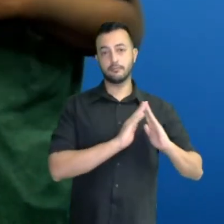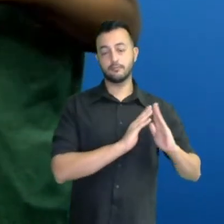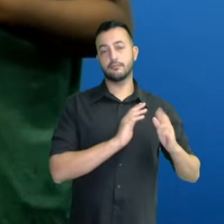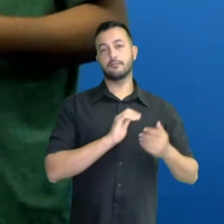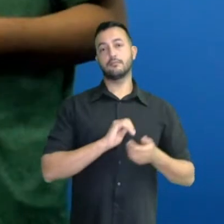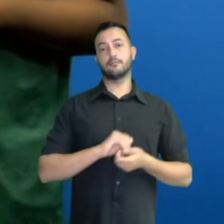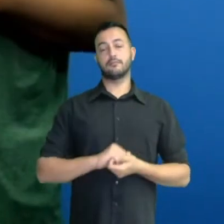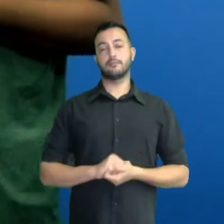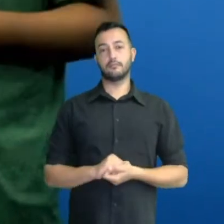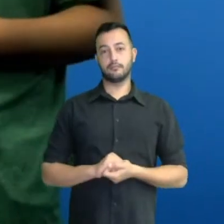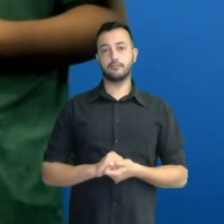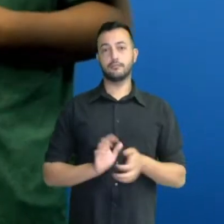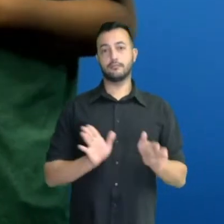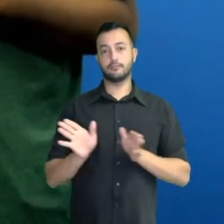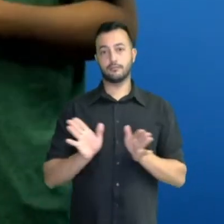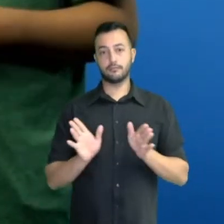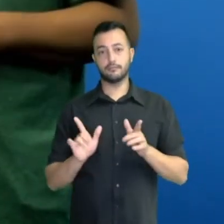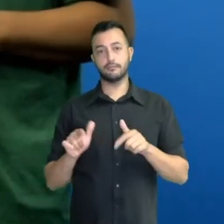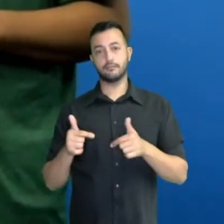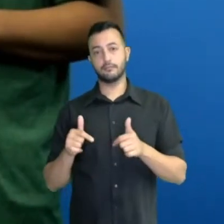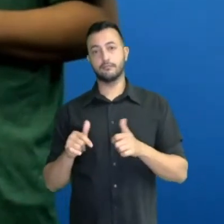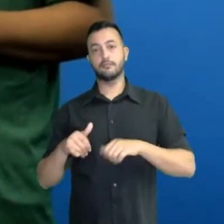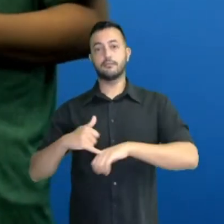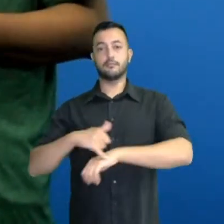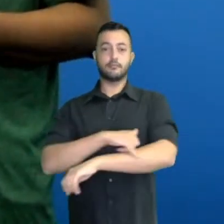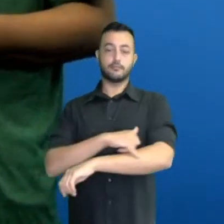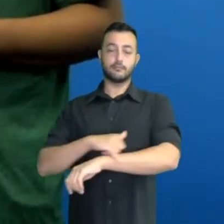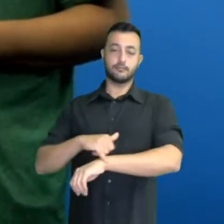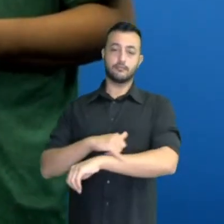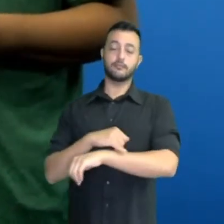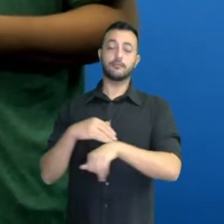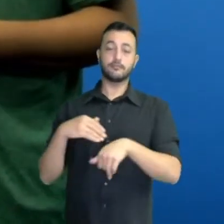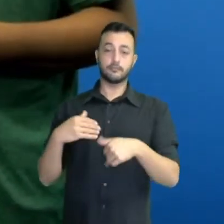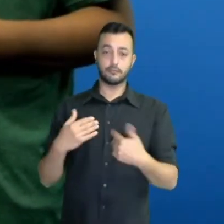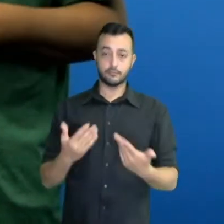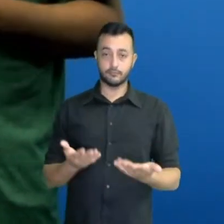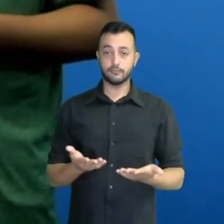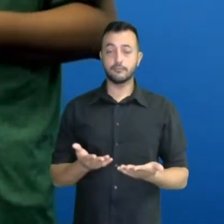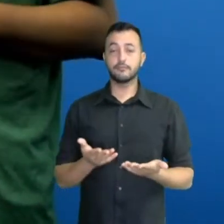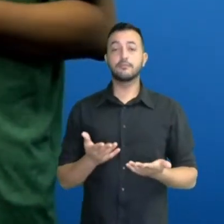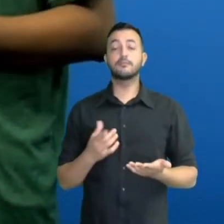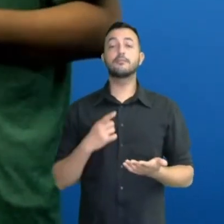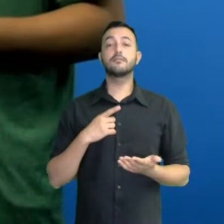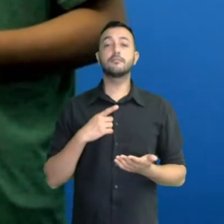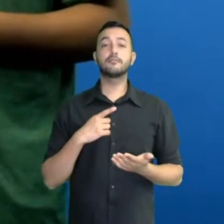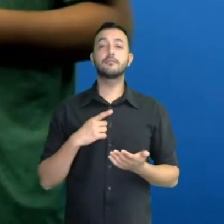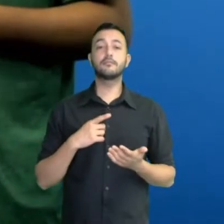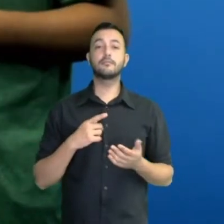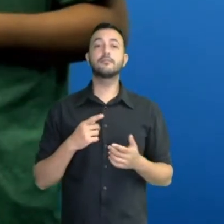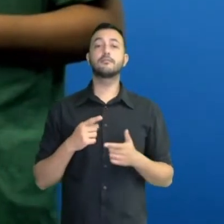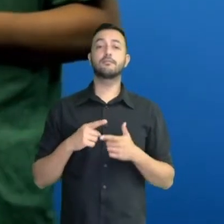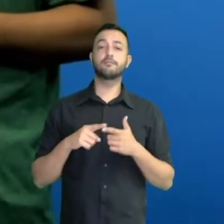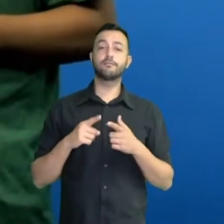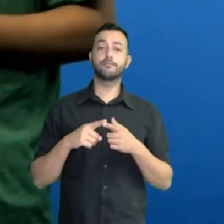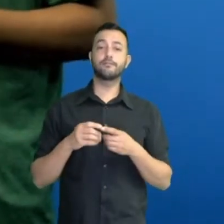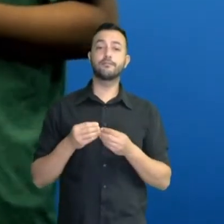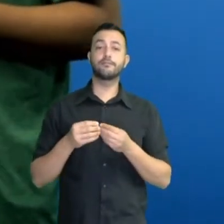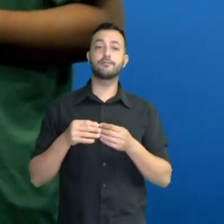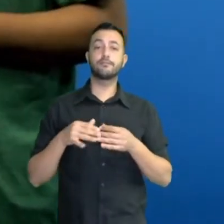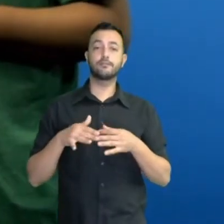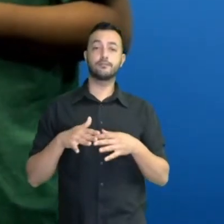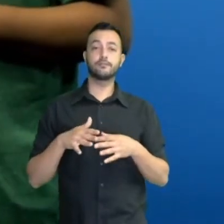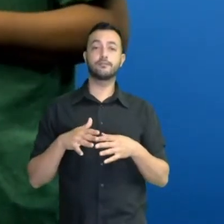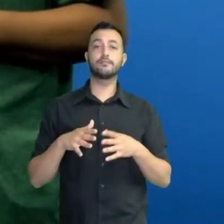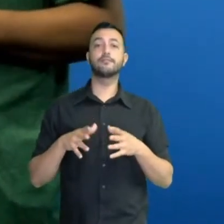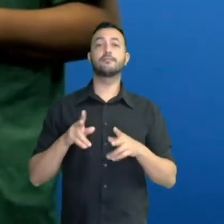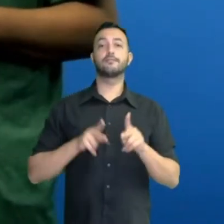de acesso a serviços, de infraestrutura. Então, isso foi muito prejudicial para